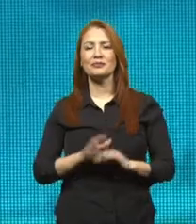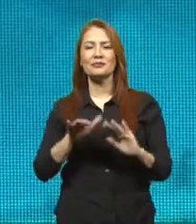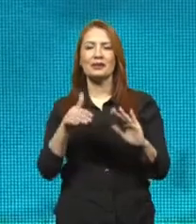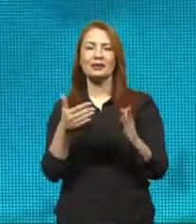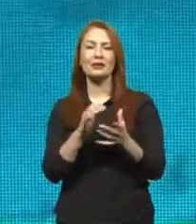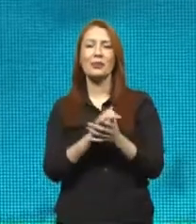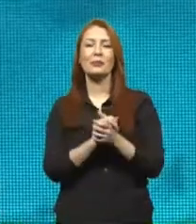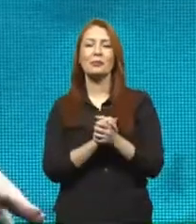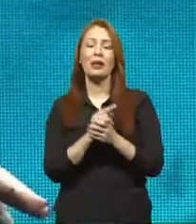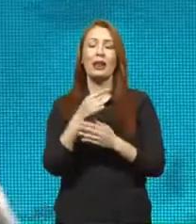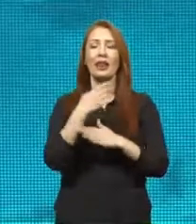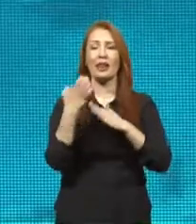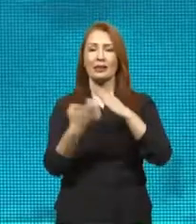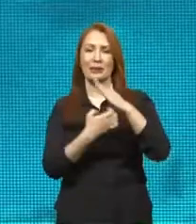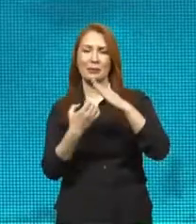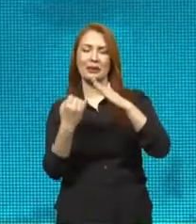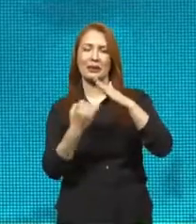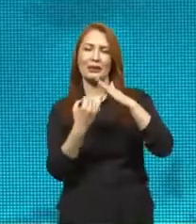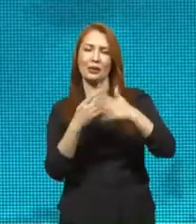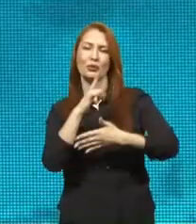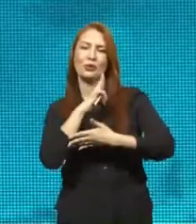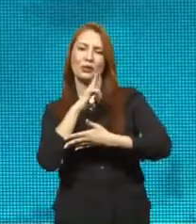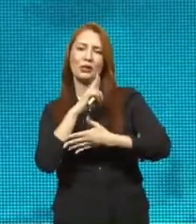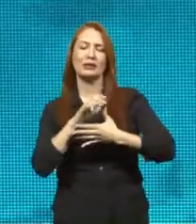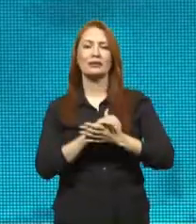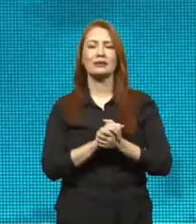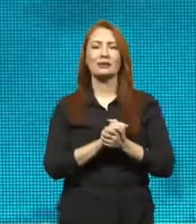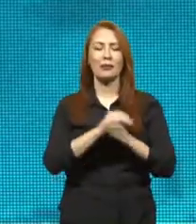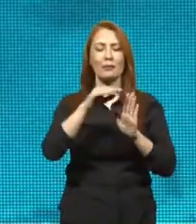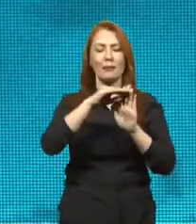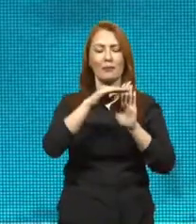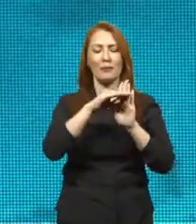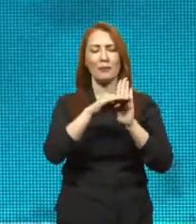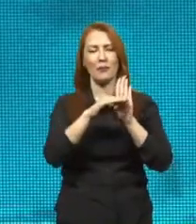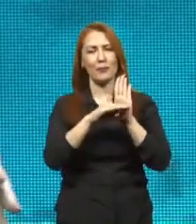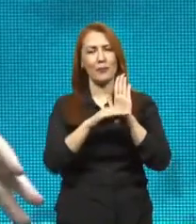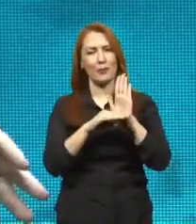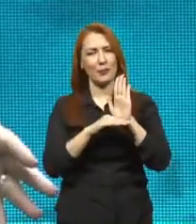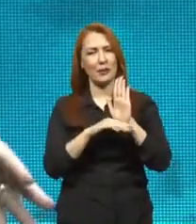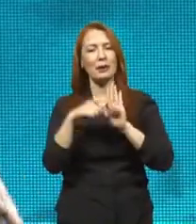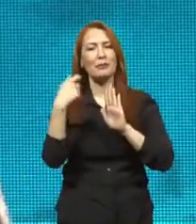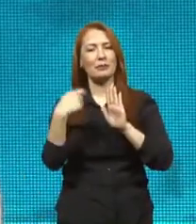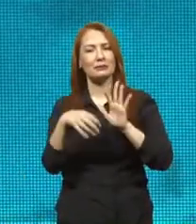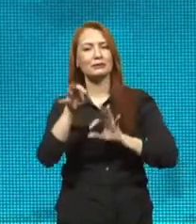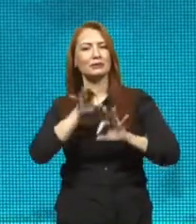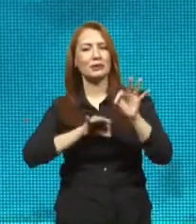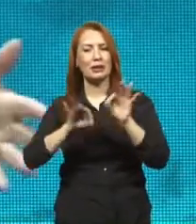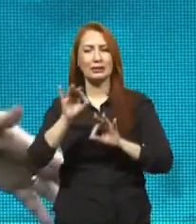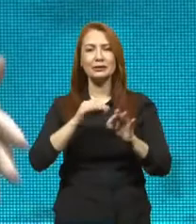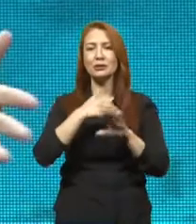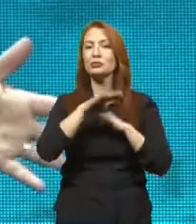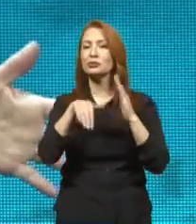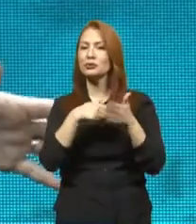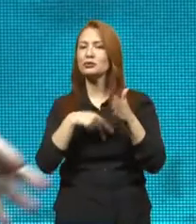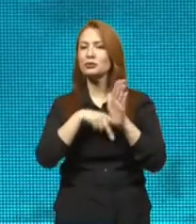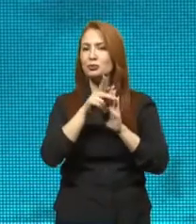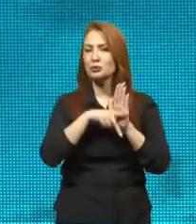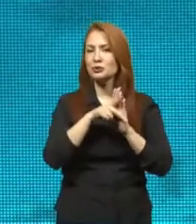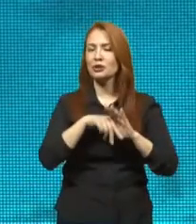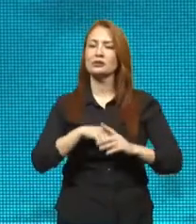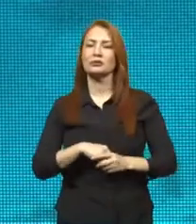na nossa empresa, nós temos um procedimento que deve ser seguido por todos os projetos que gostariam de obter o patrocínio, claro. Ou cultural, ou